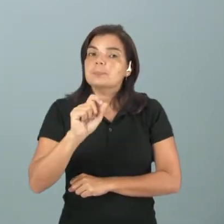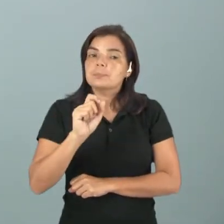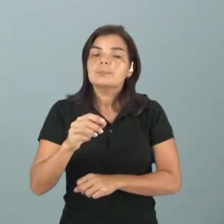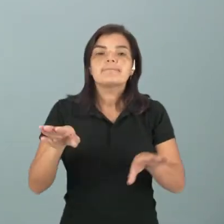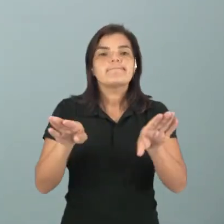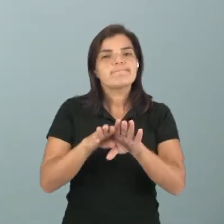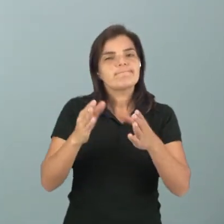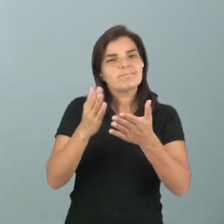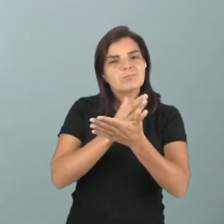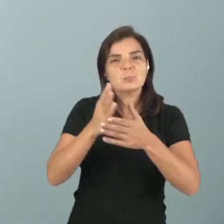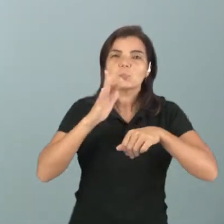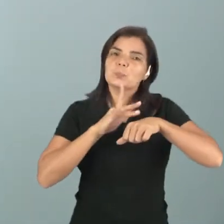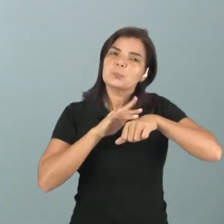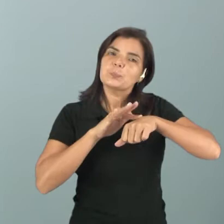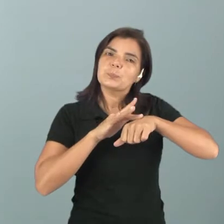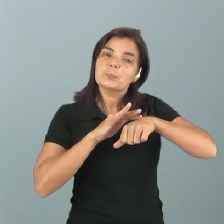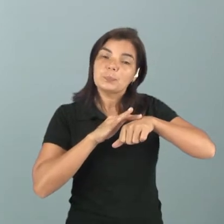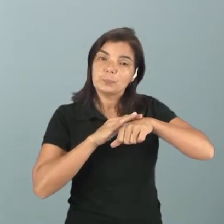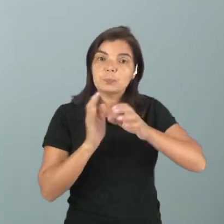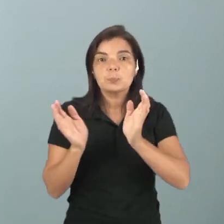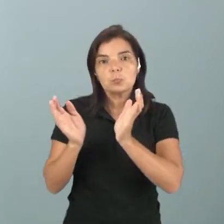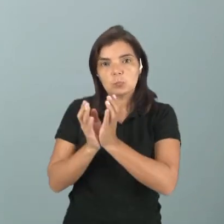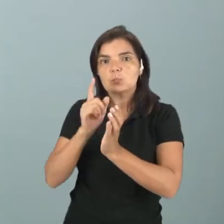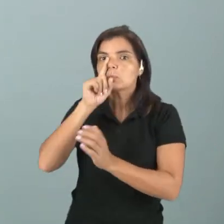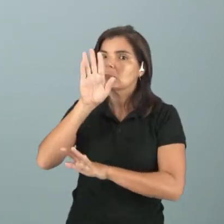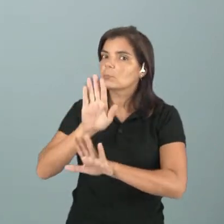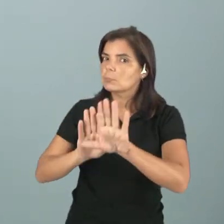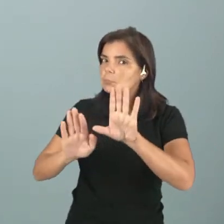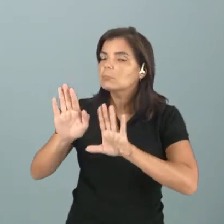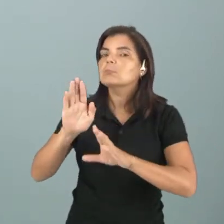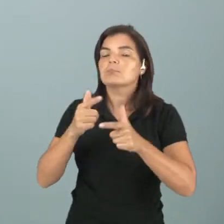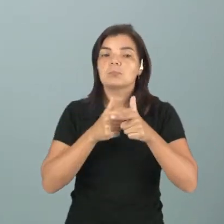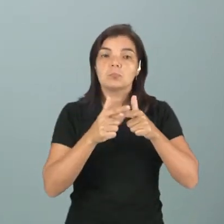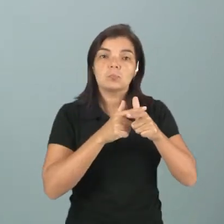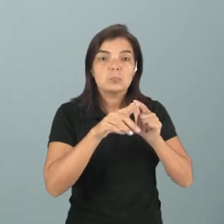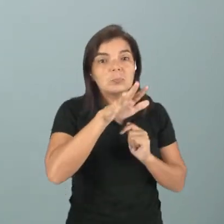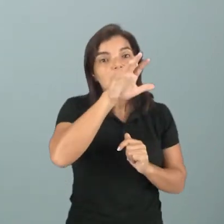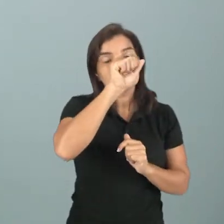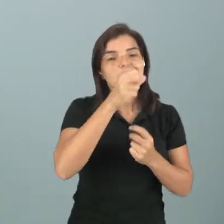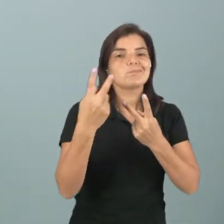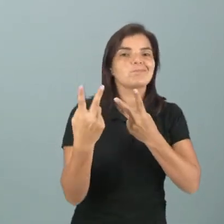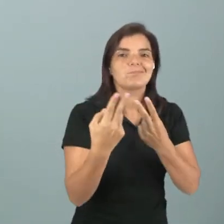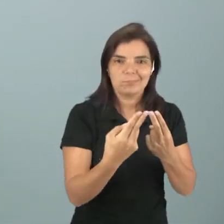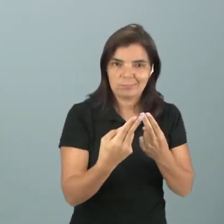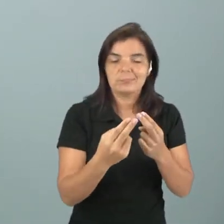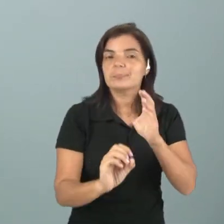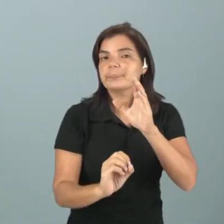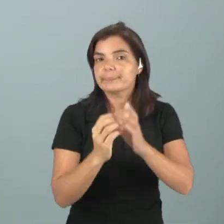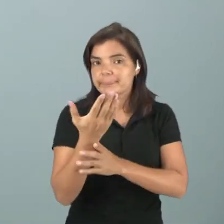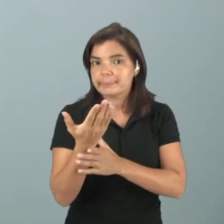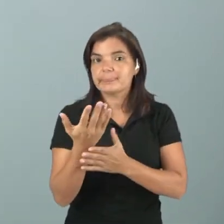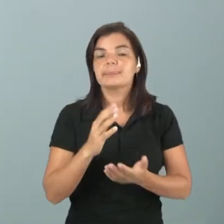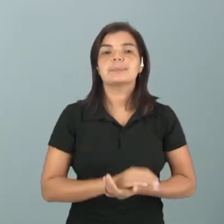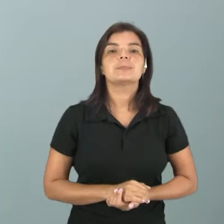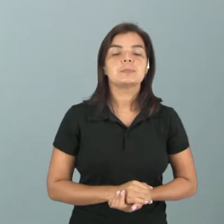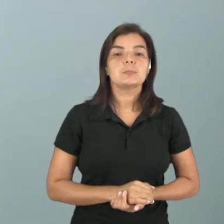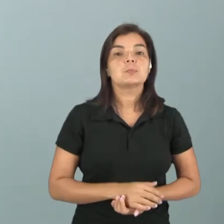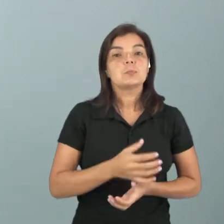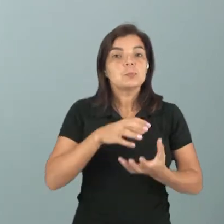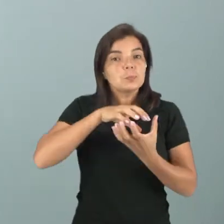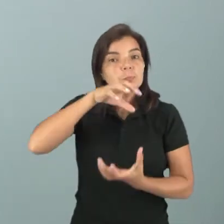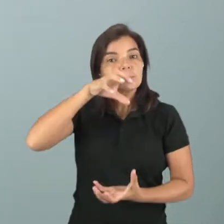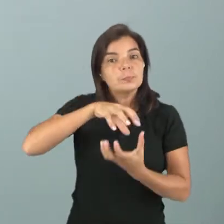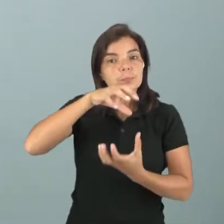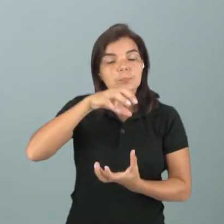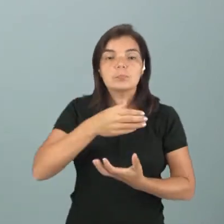assim como algumas doenças têm alguns grupos de risco, quando a gente fala dos problemas respiratórios, a mesma situação acontece, tá? Os